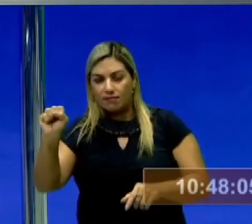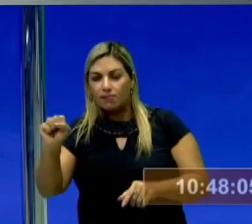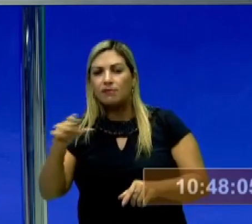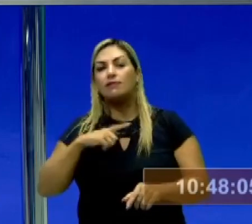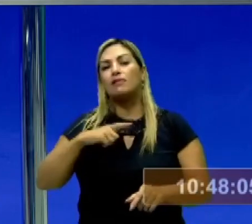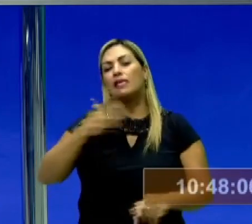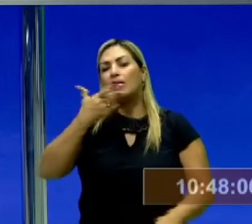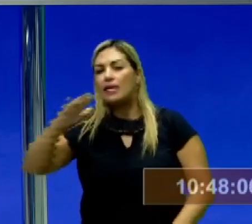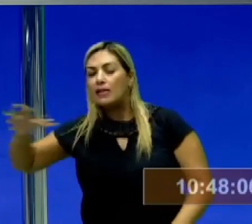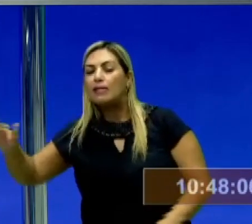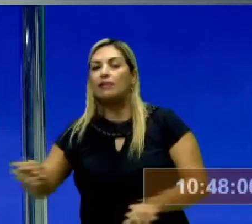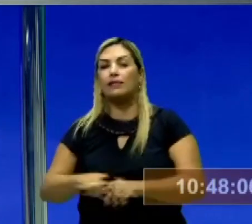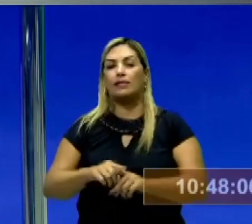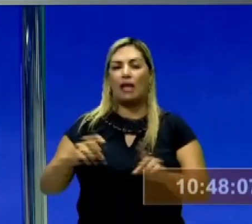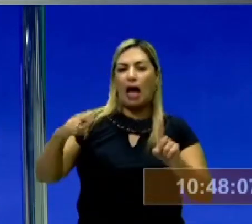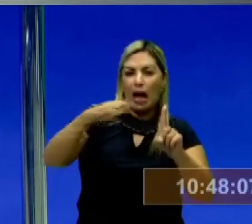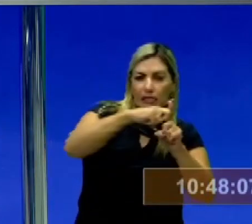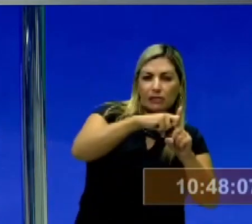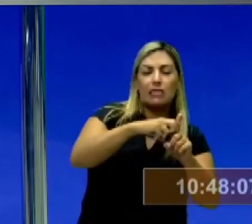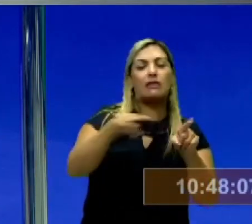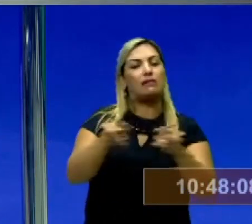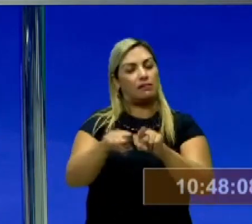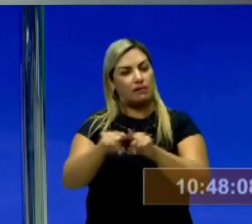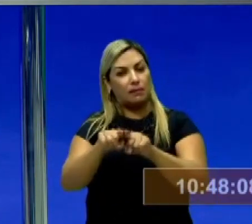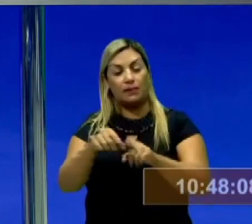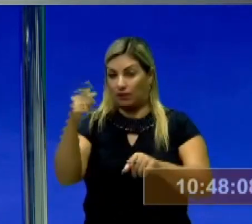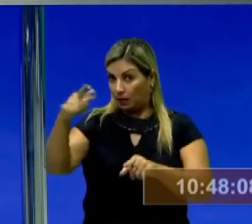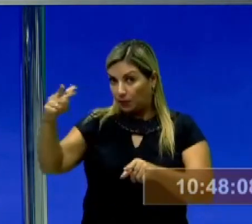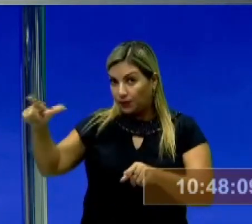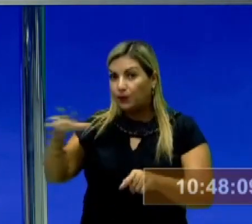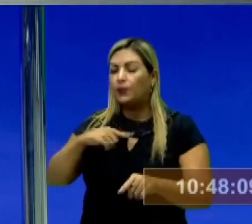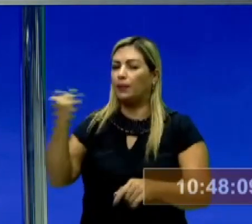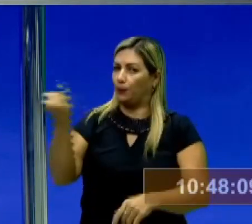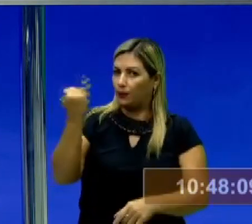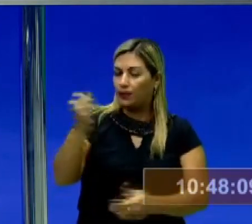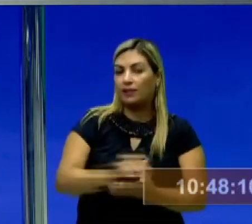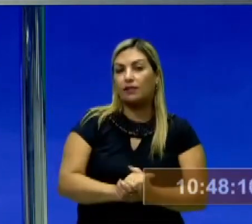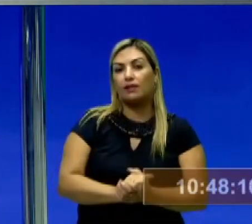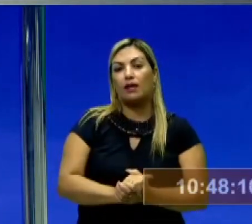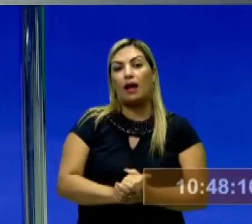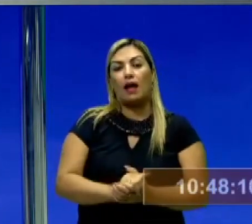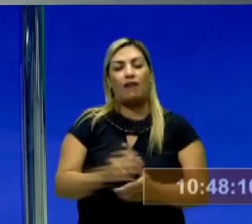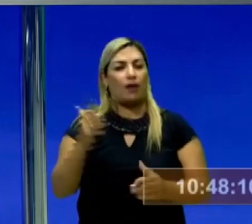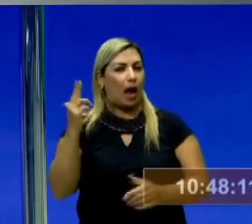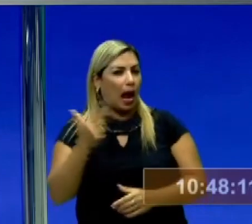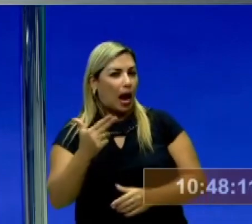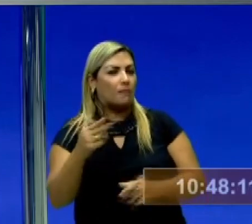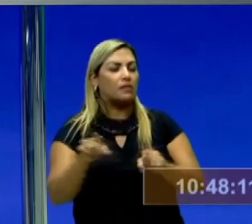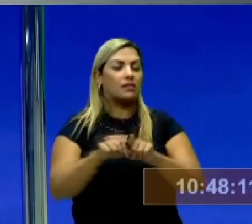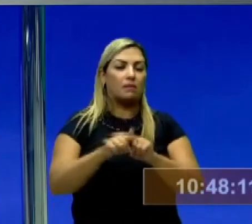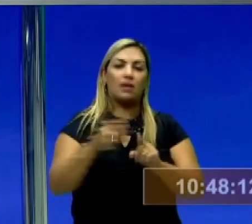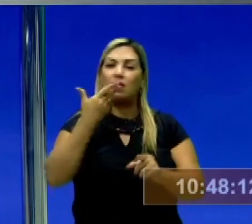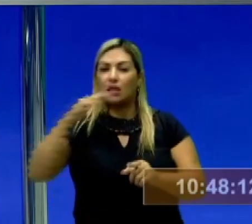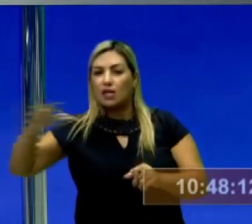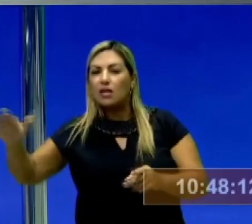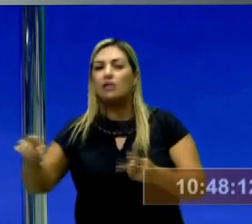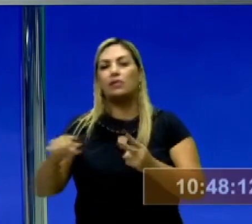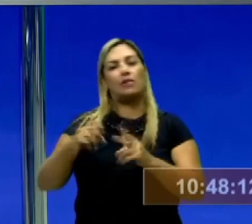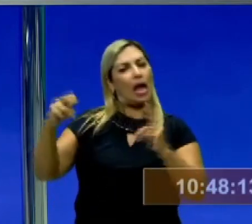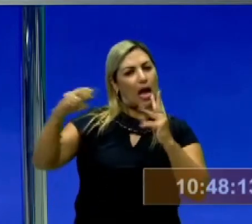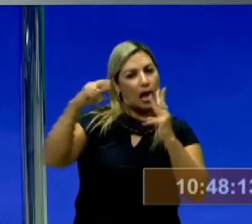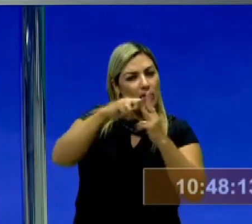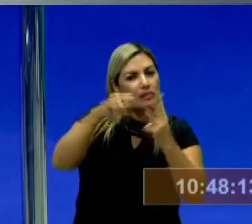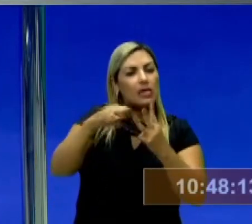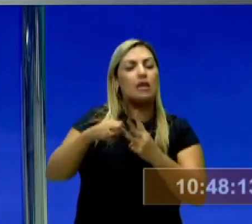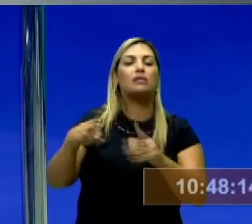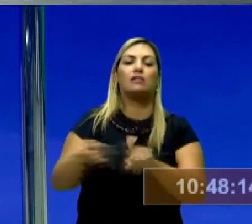Accidents, acidentes. Então, se foi repetida, ela tem importância. Nós estamos falando sobre o quê? Sobre armas, crianças e acidentes. Olha só que a